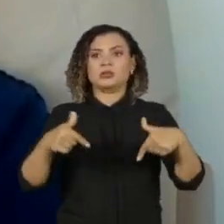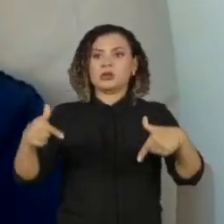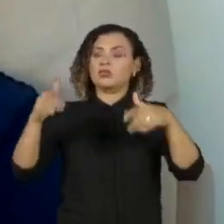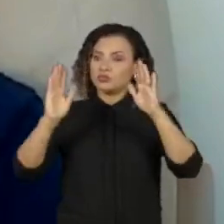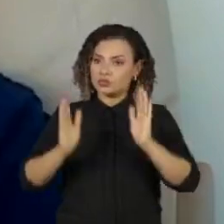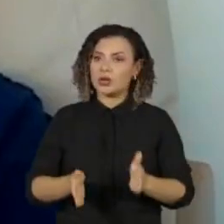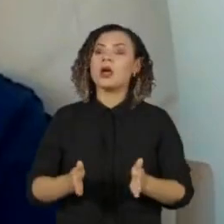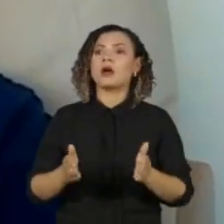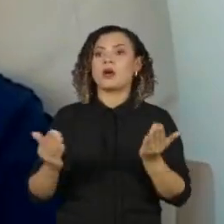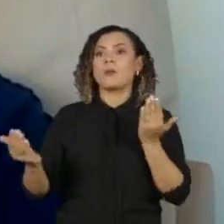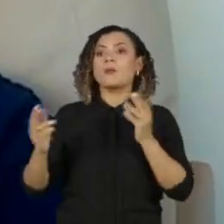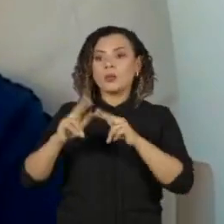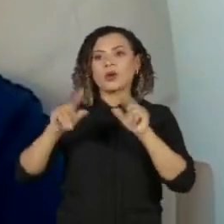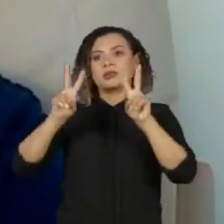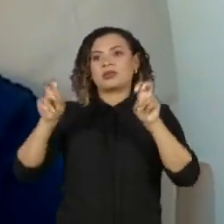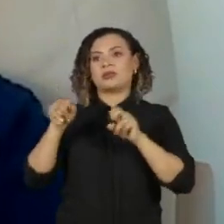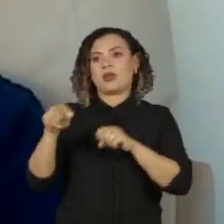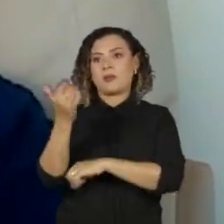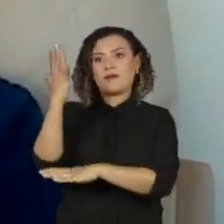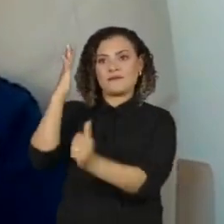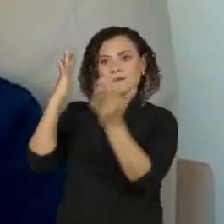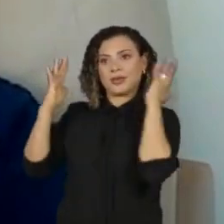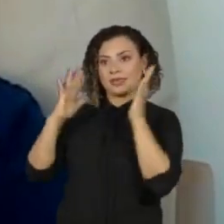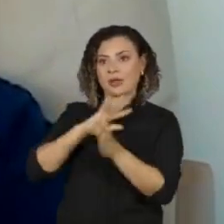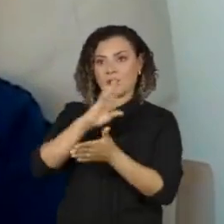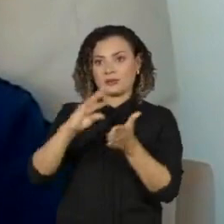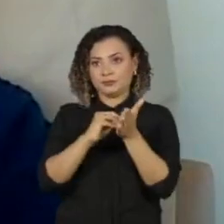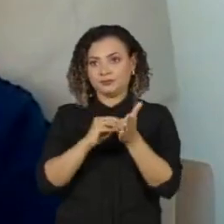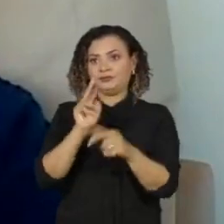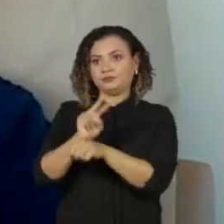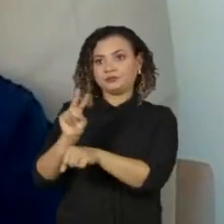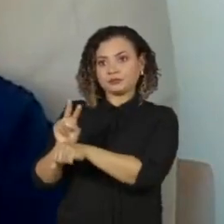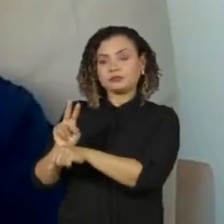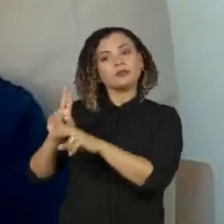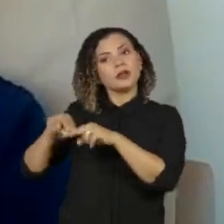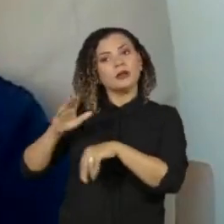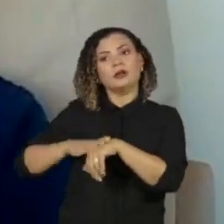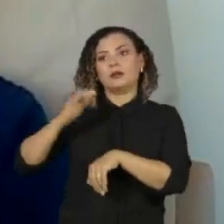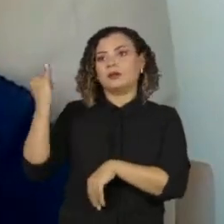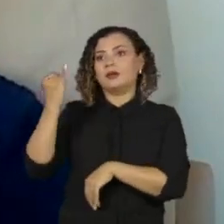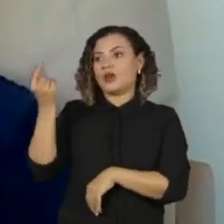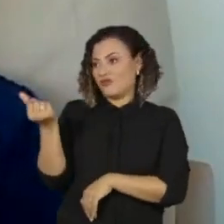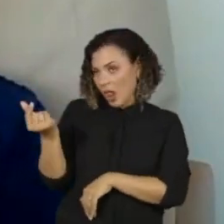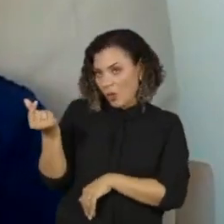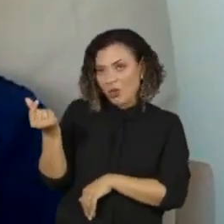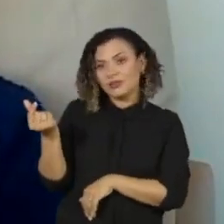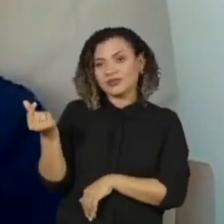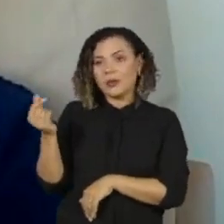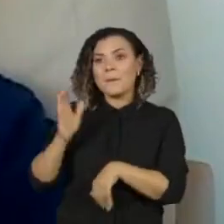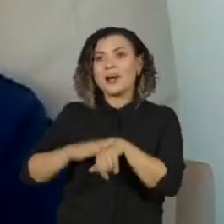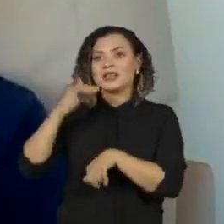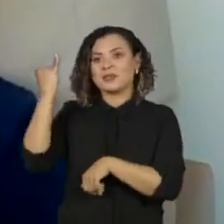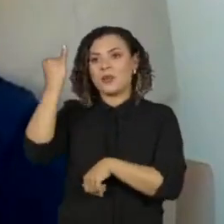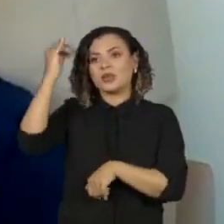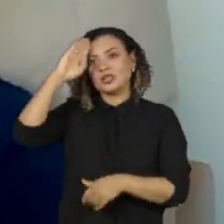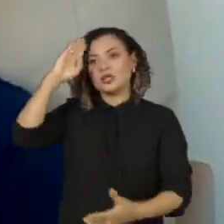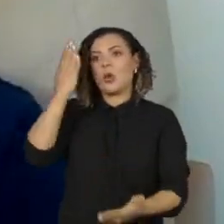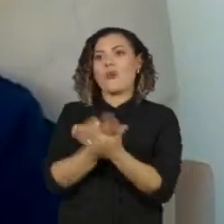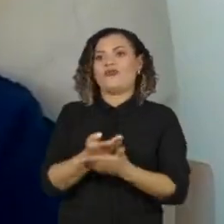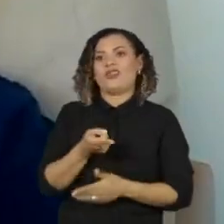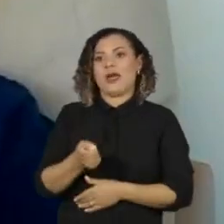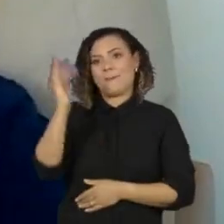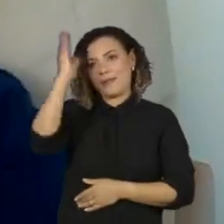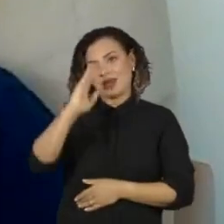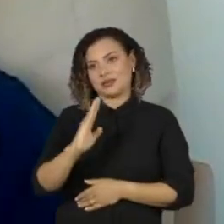em relação a essas temáticas. Acho que o mais importante desse anúncio não é o valor, mas é o fato dele vir antes